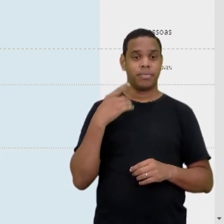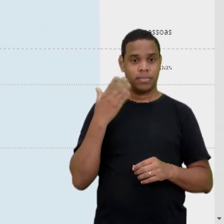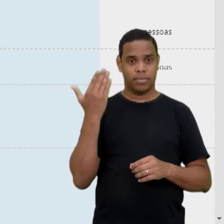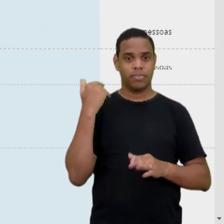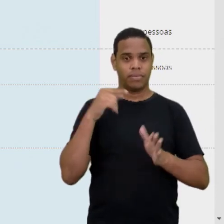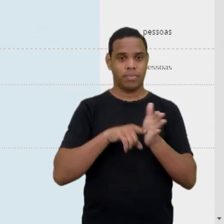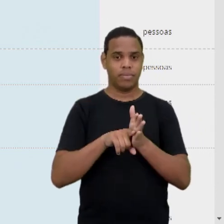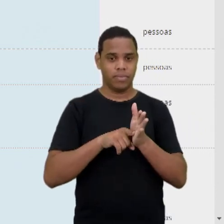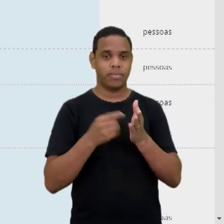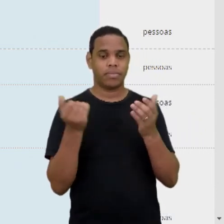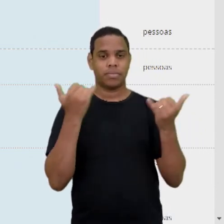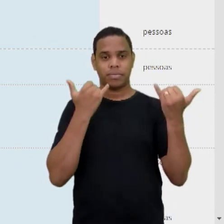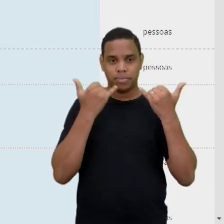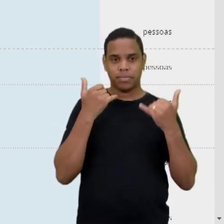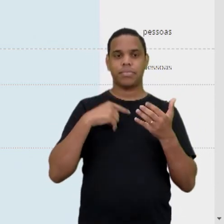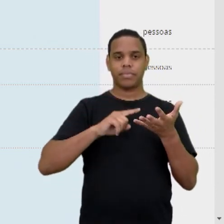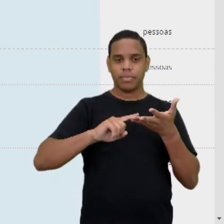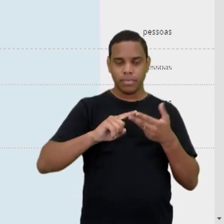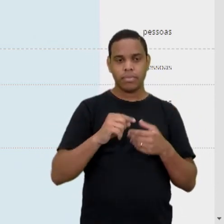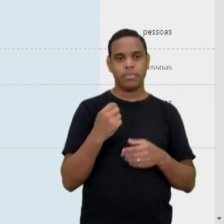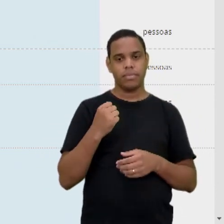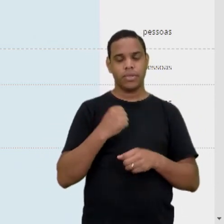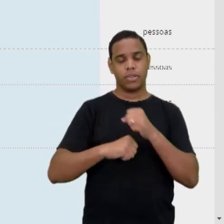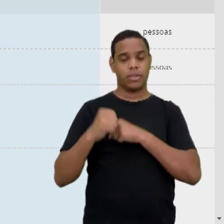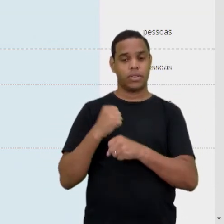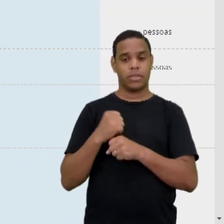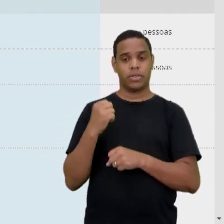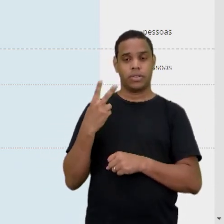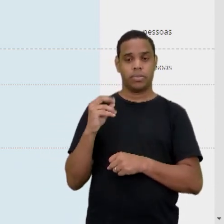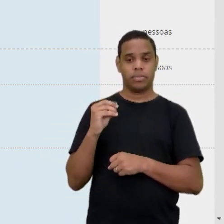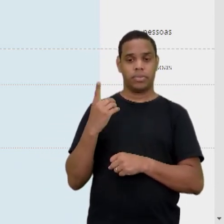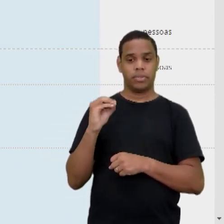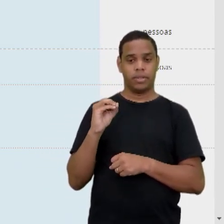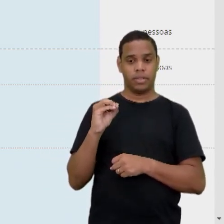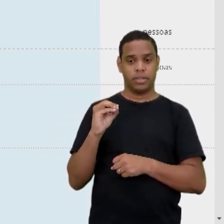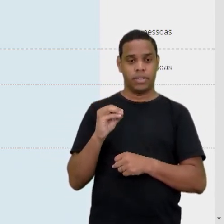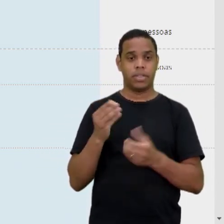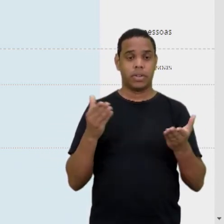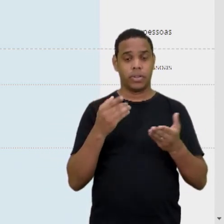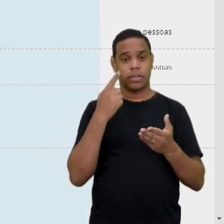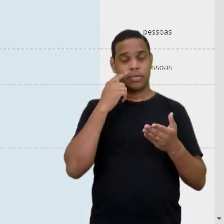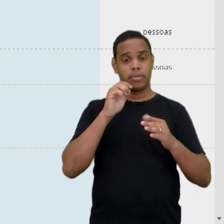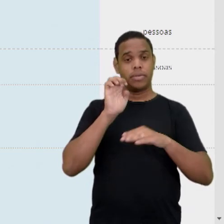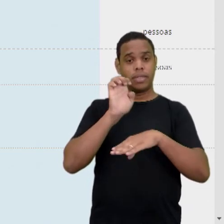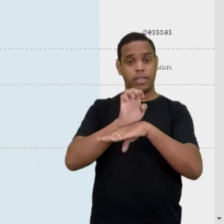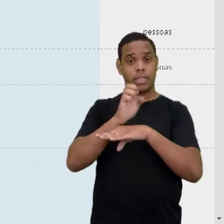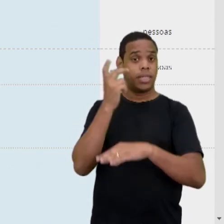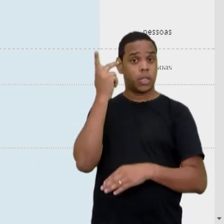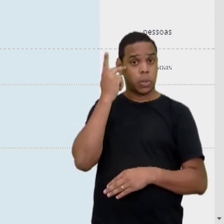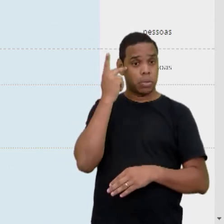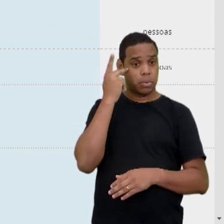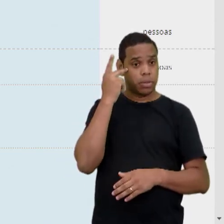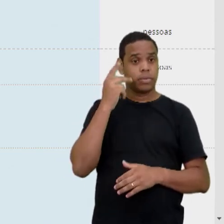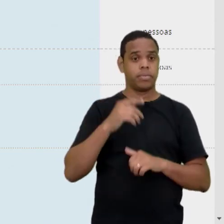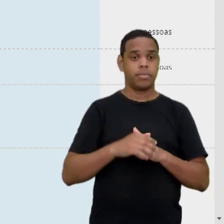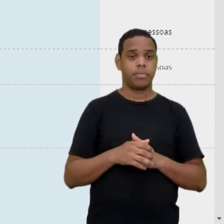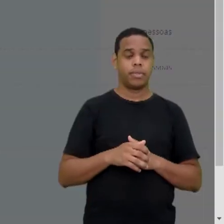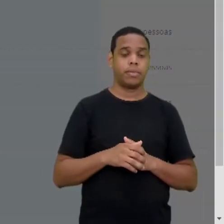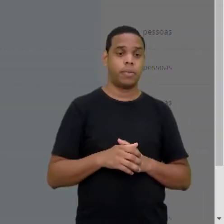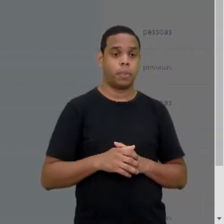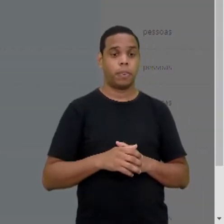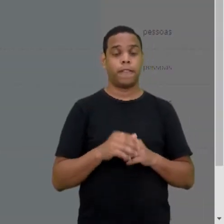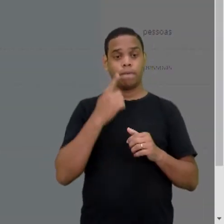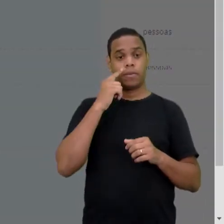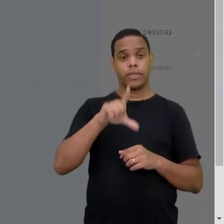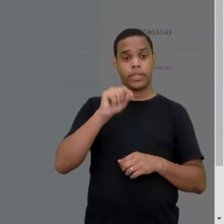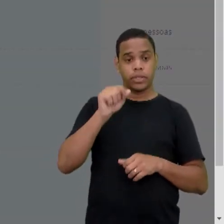aí, são dados aí de 2010. Agora a gente vai para São Paulo. Então para São Paulo a gente coloca aqui, ó,